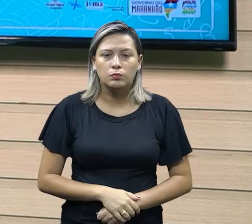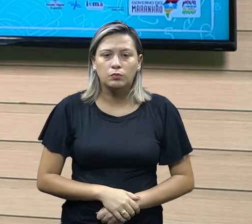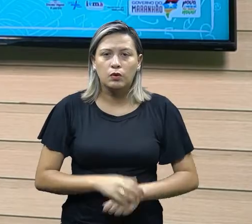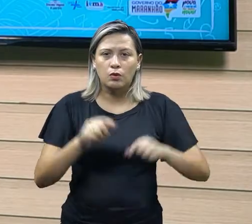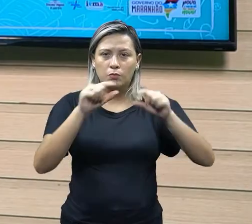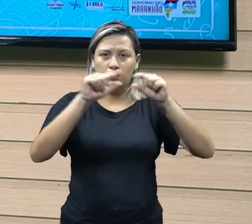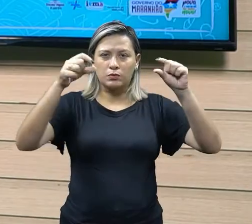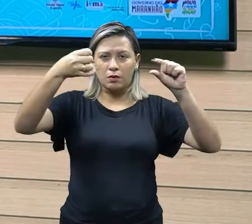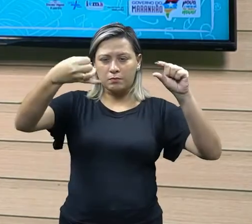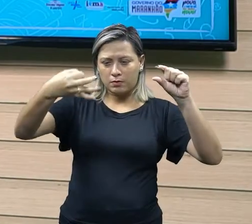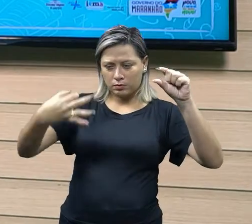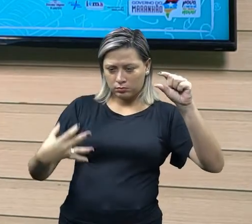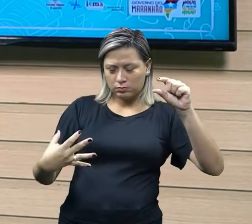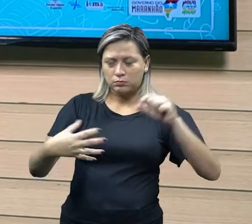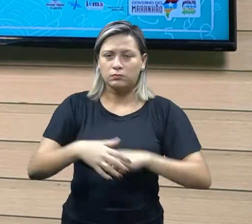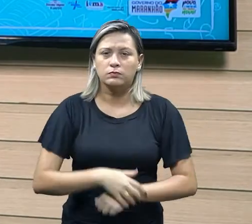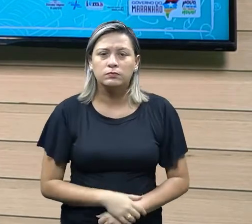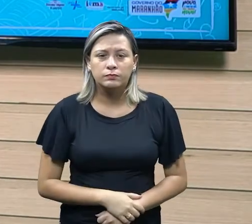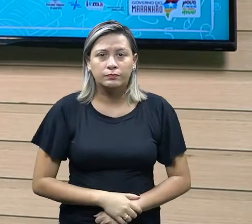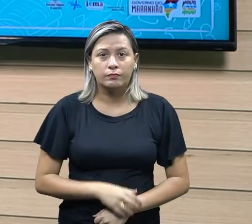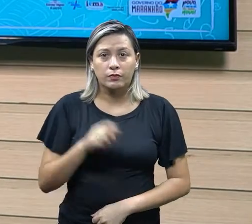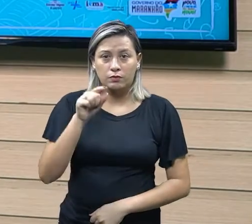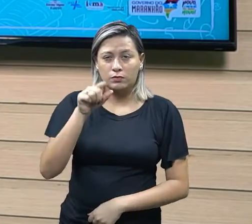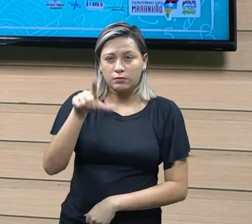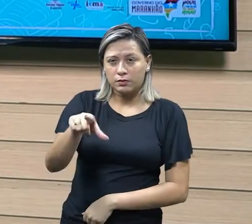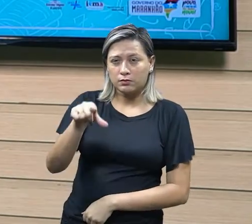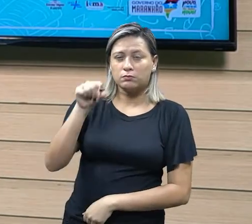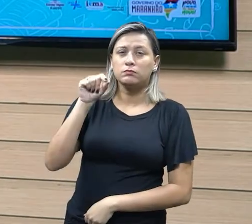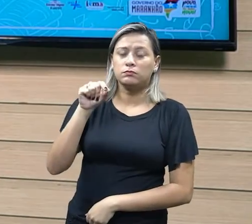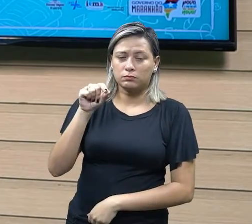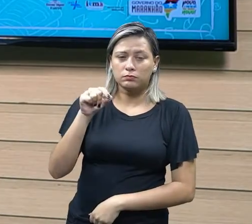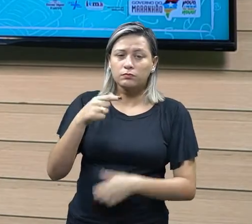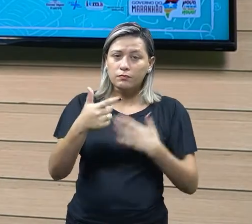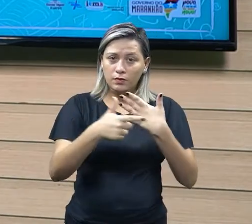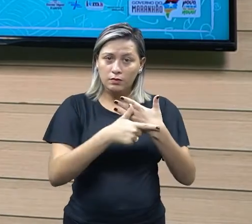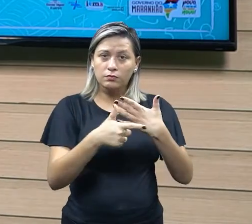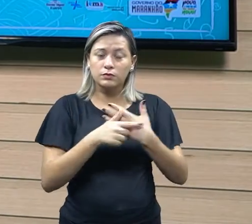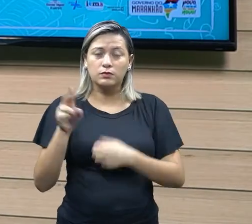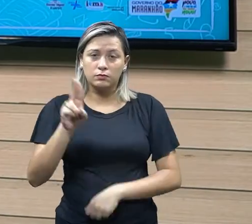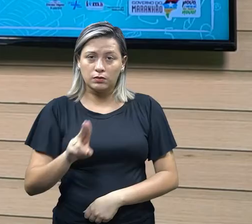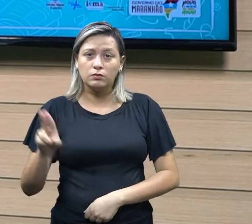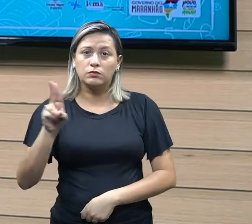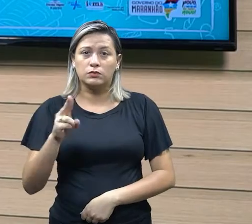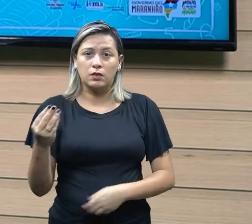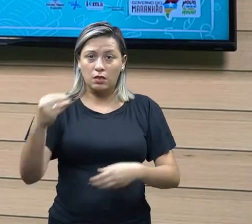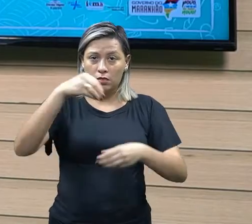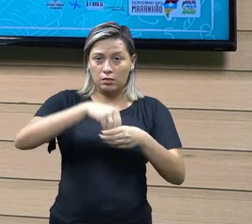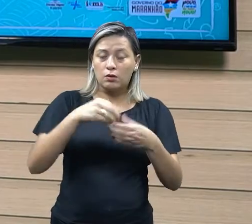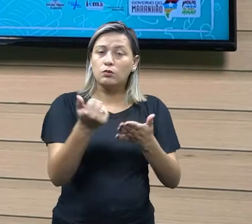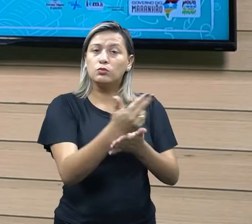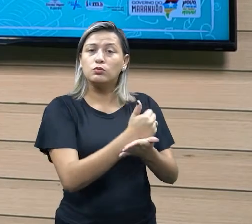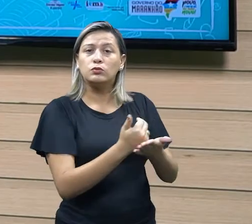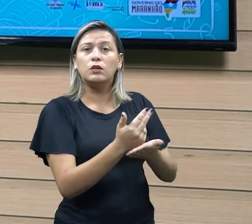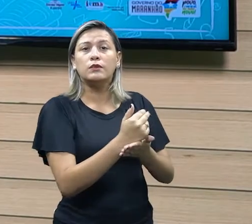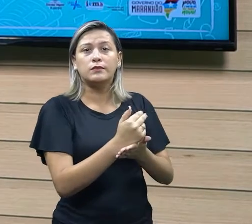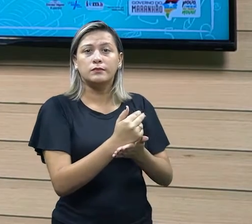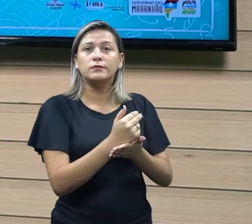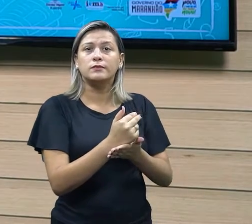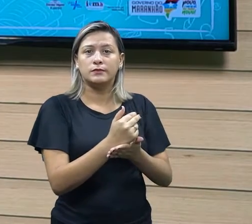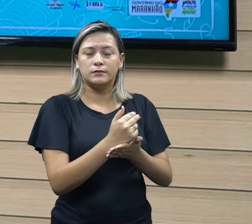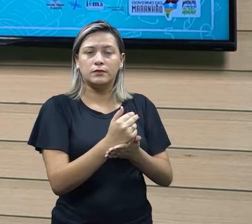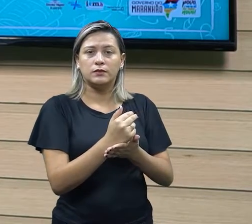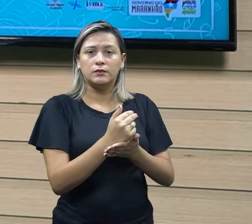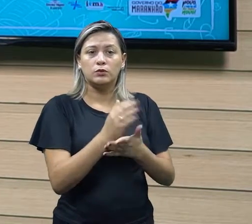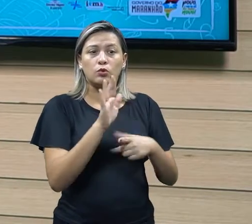vai selecionar, como eu falei, as funções que serão utilizadas dentro do AutoCAD para que você